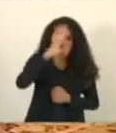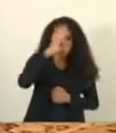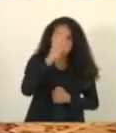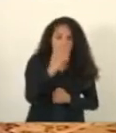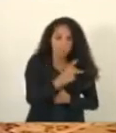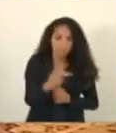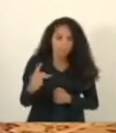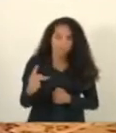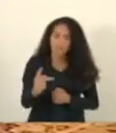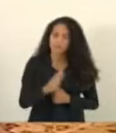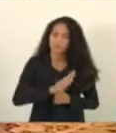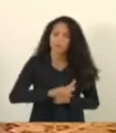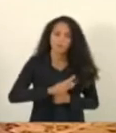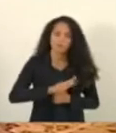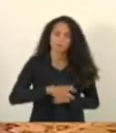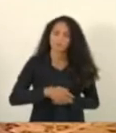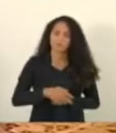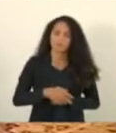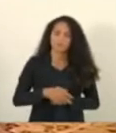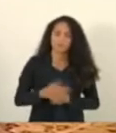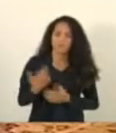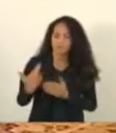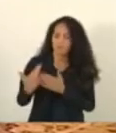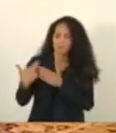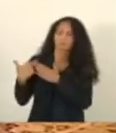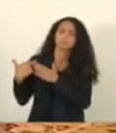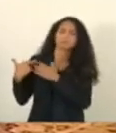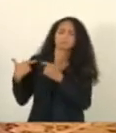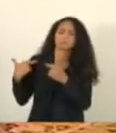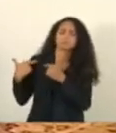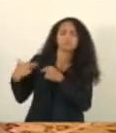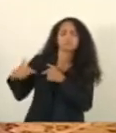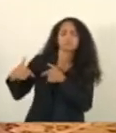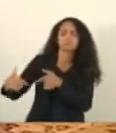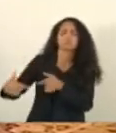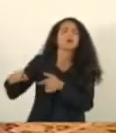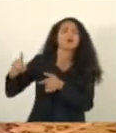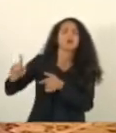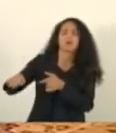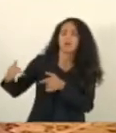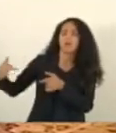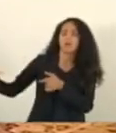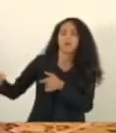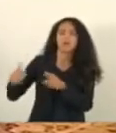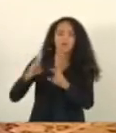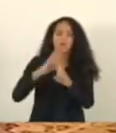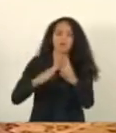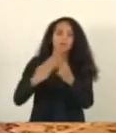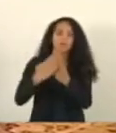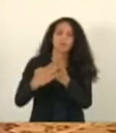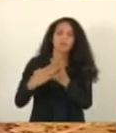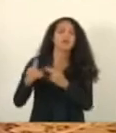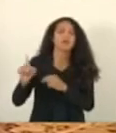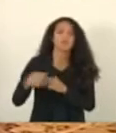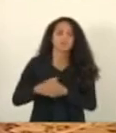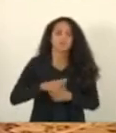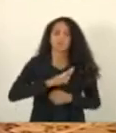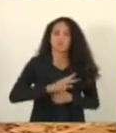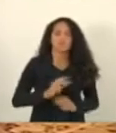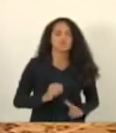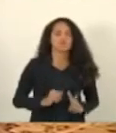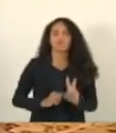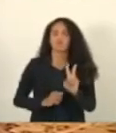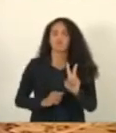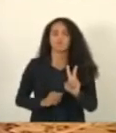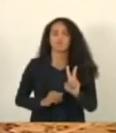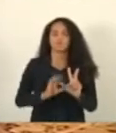A responsabilidade de fazer com que o efetivo exista em Rio Paranal não são dos 2 policiais